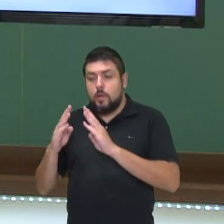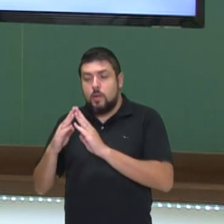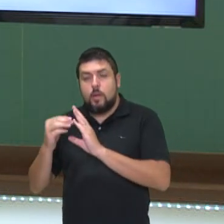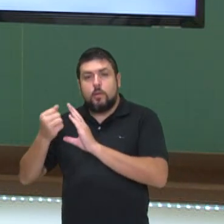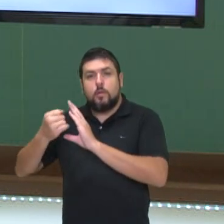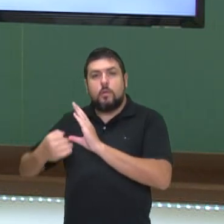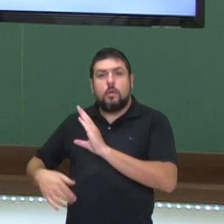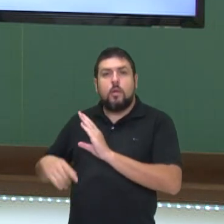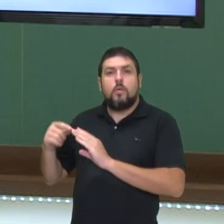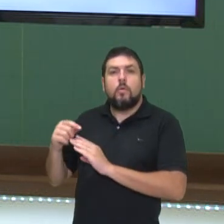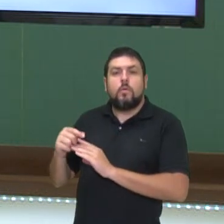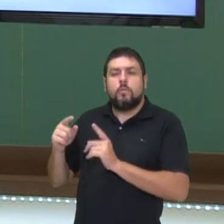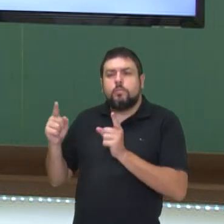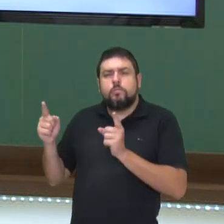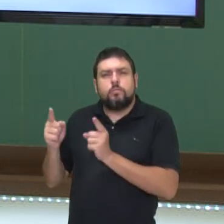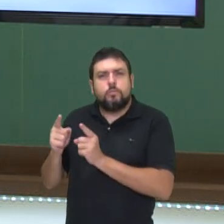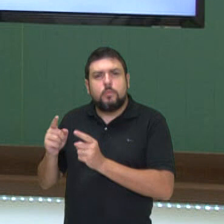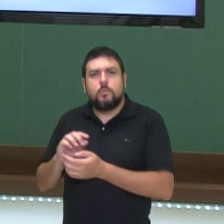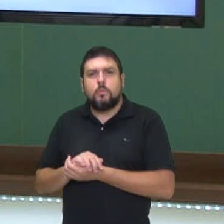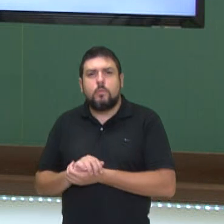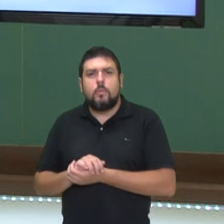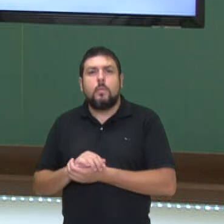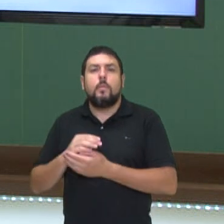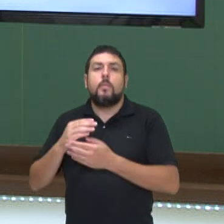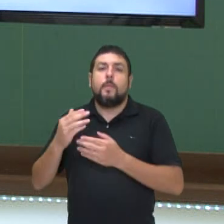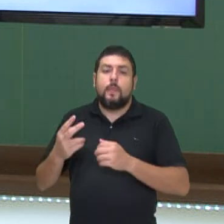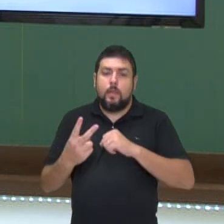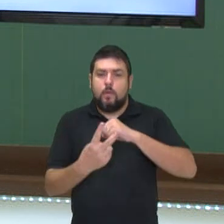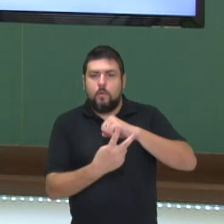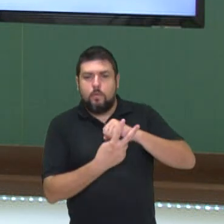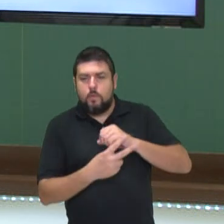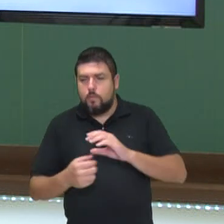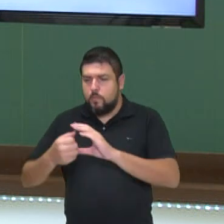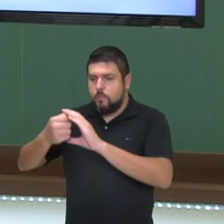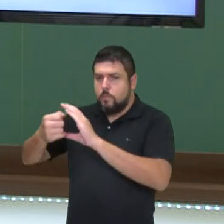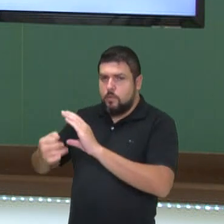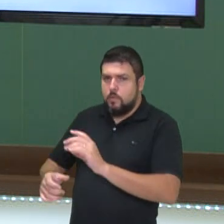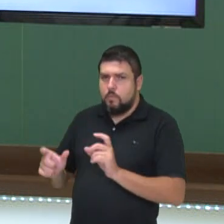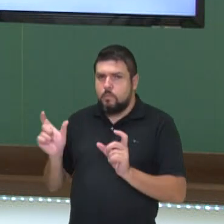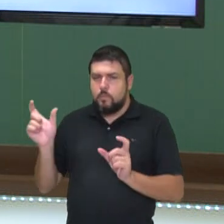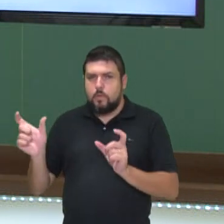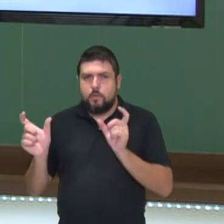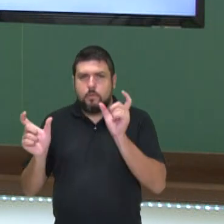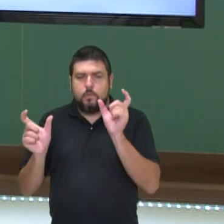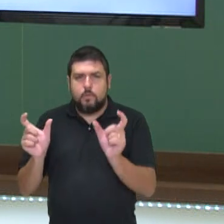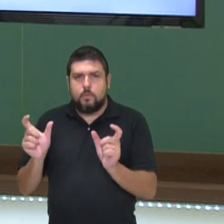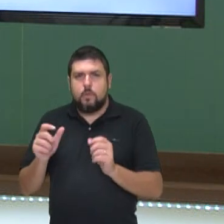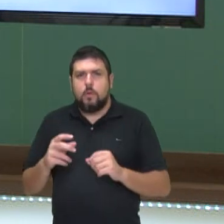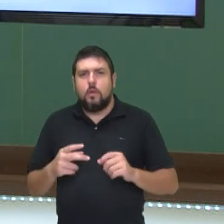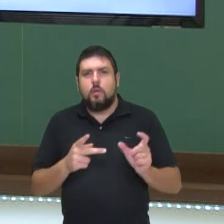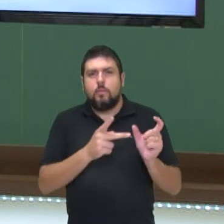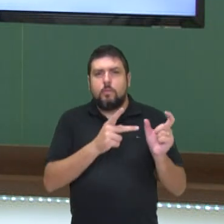um predicativo. Dois núcleos, o verbo e a característica, o predicativo, verbo